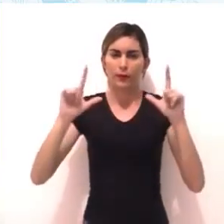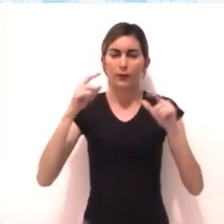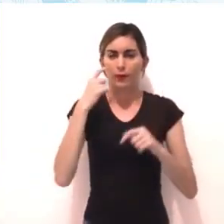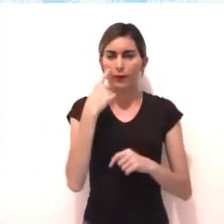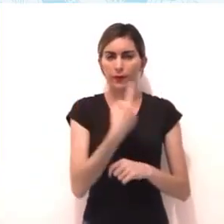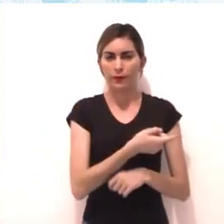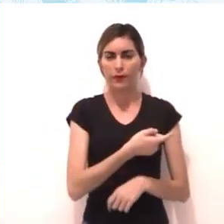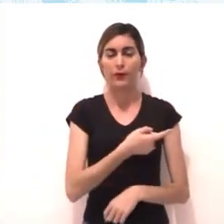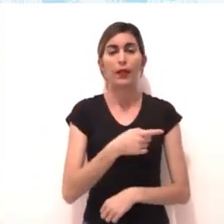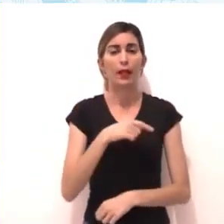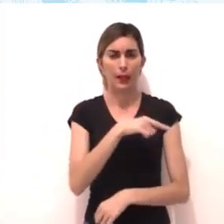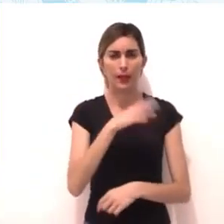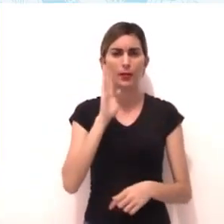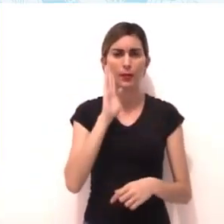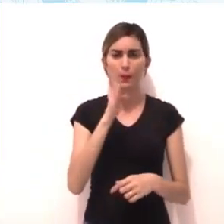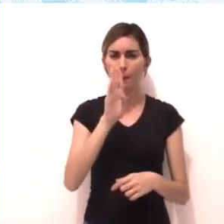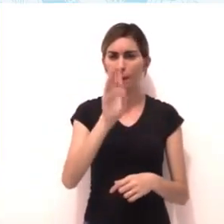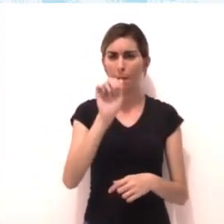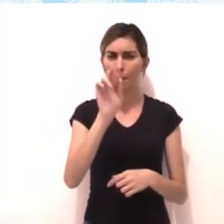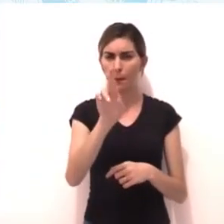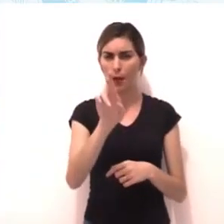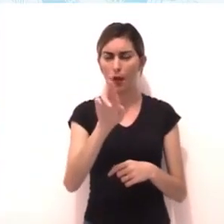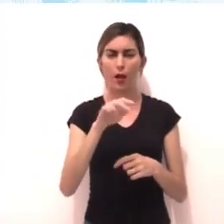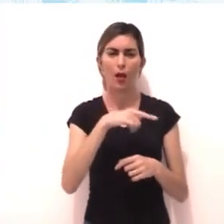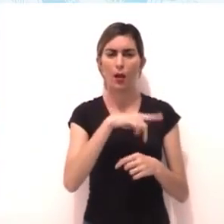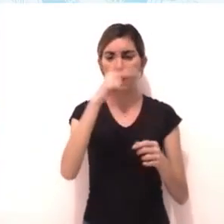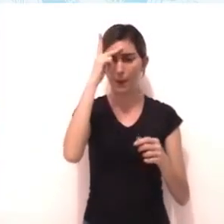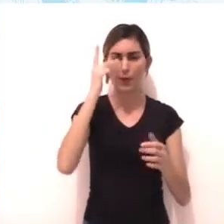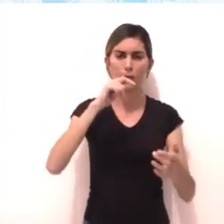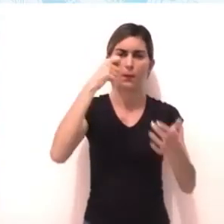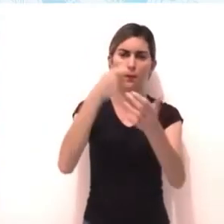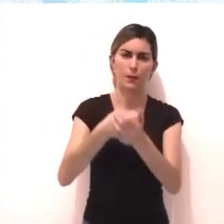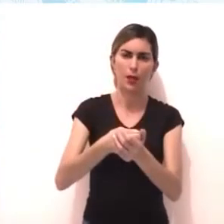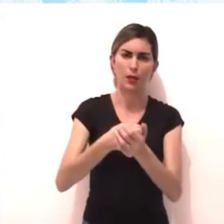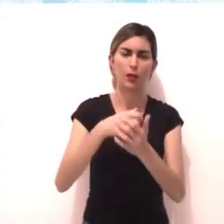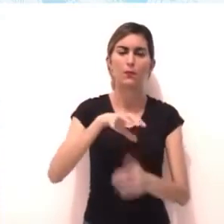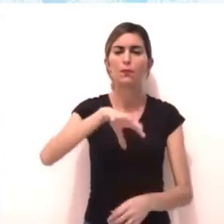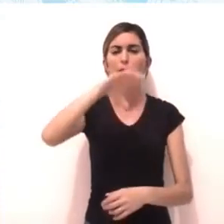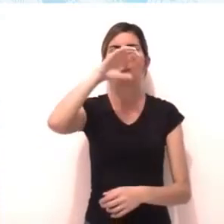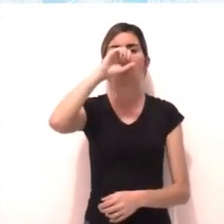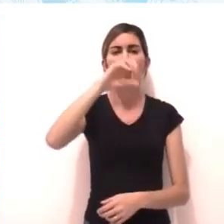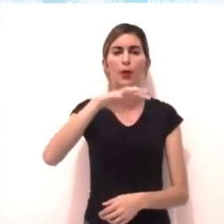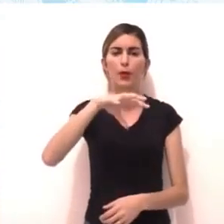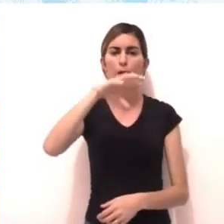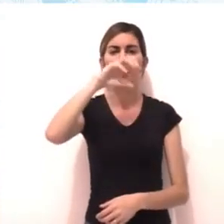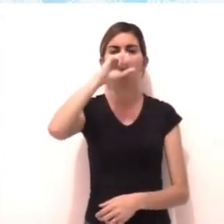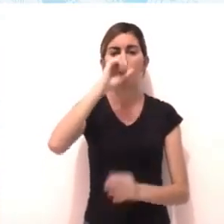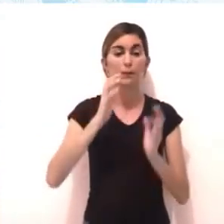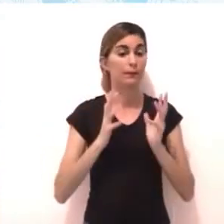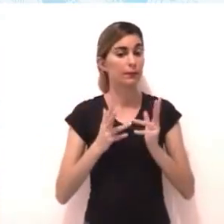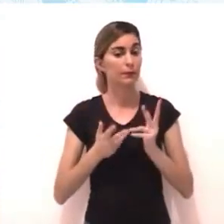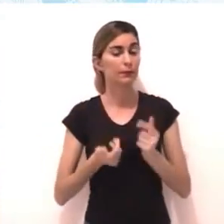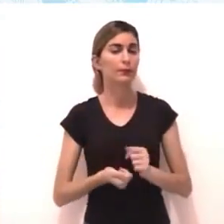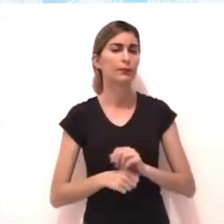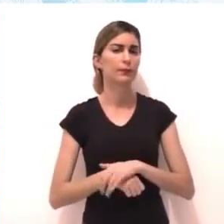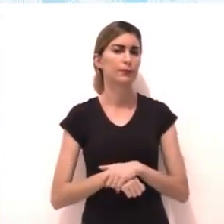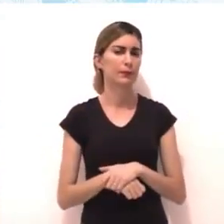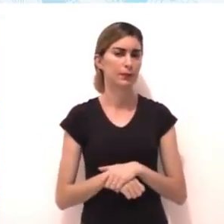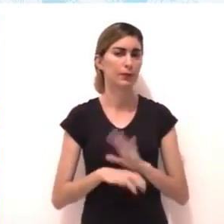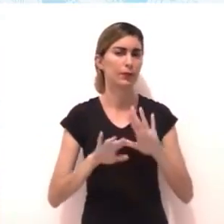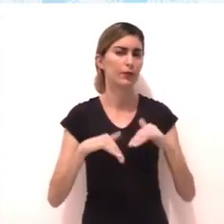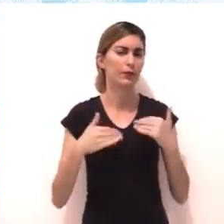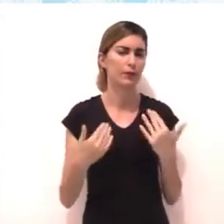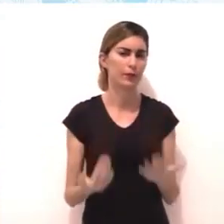Puro. Nesse bar, as pessoas pagam para respirar oxigênio puro.